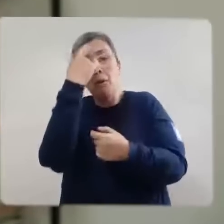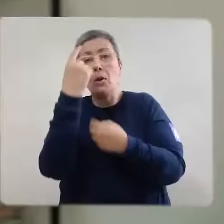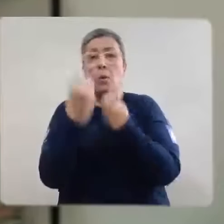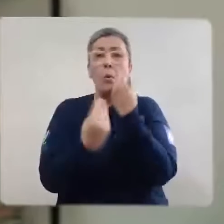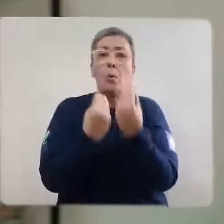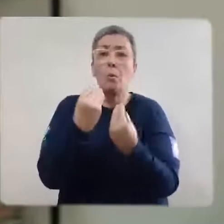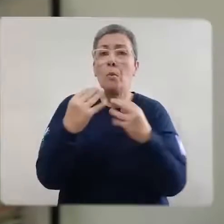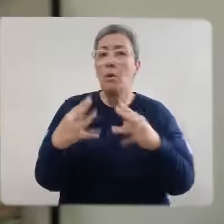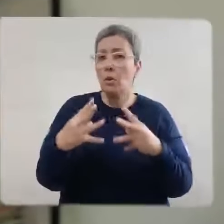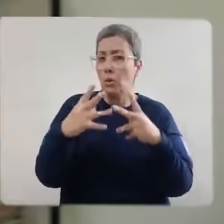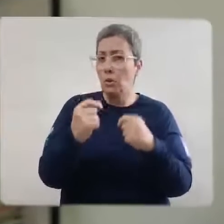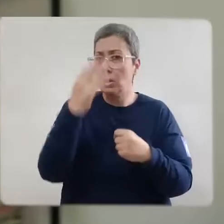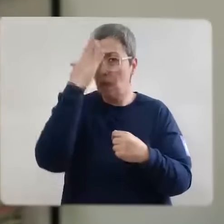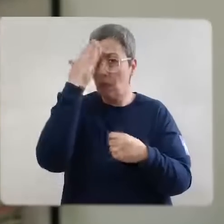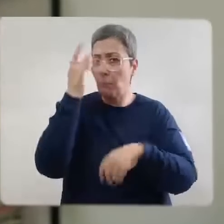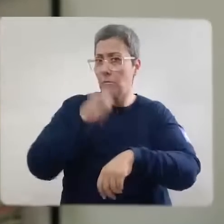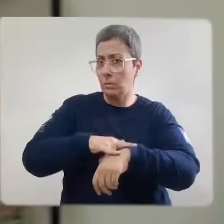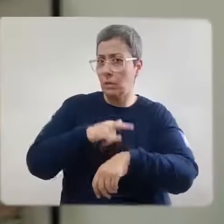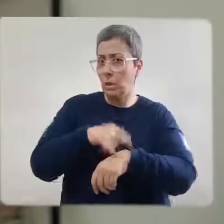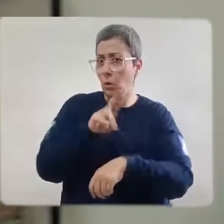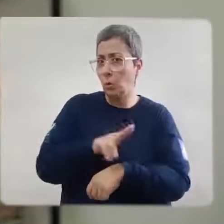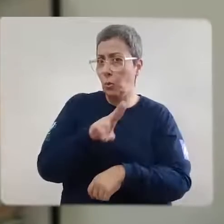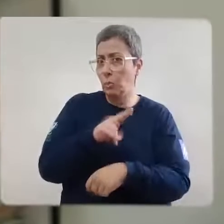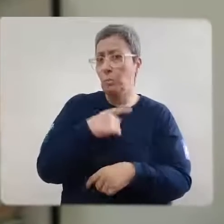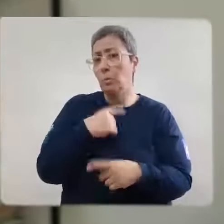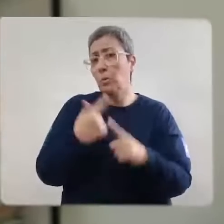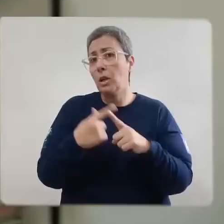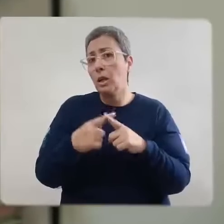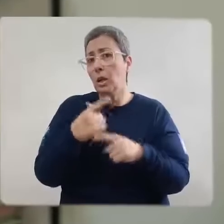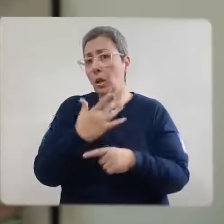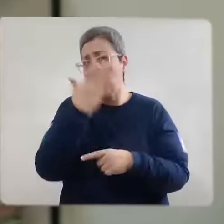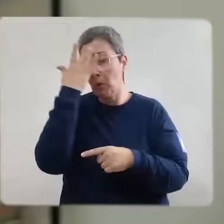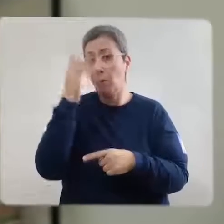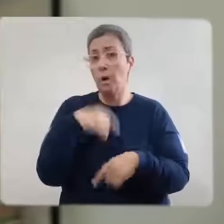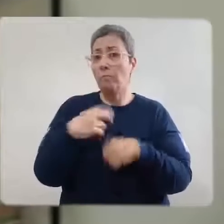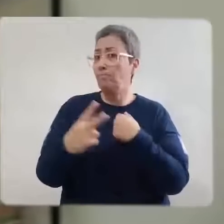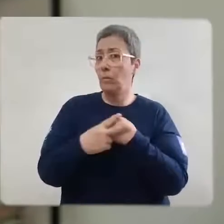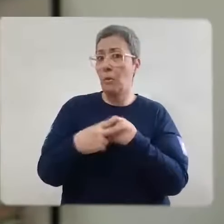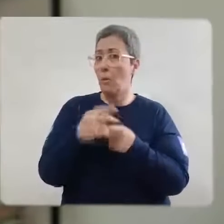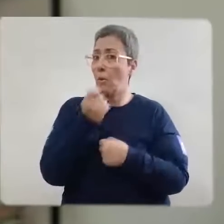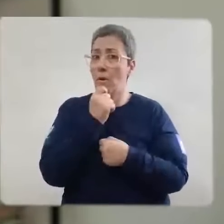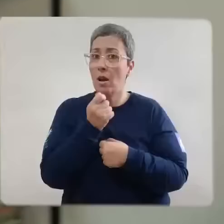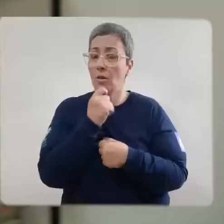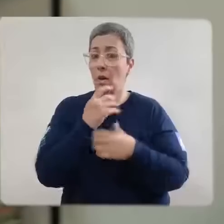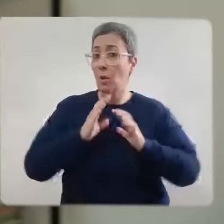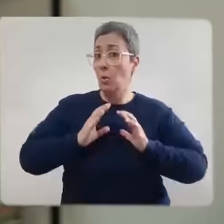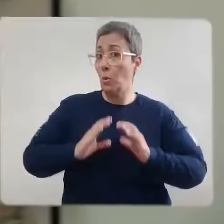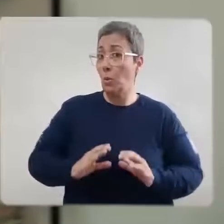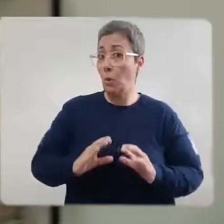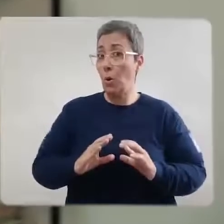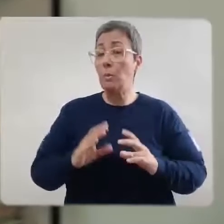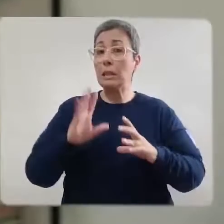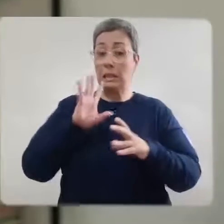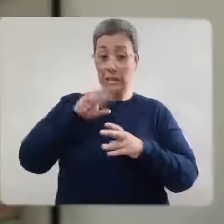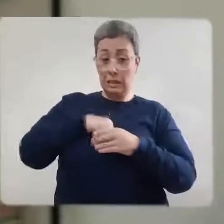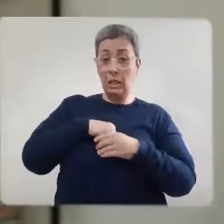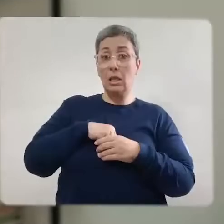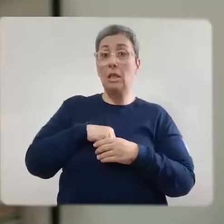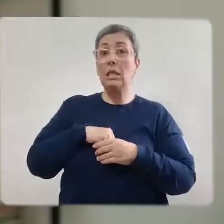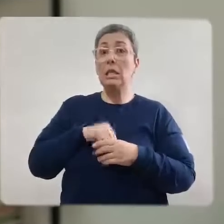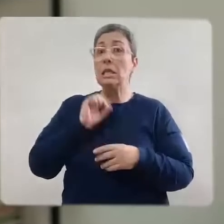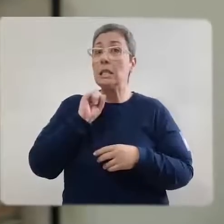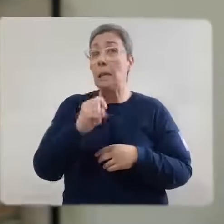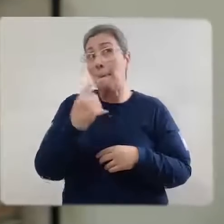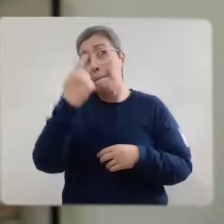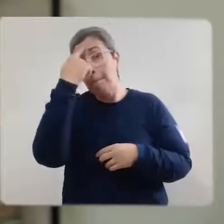pensar, será que todos sabem ir ao banheiro? Porque eu tenho uma criança que não é verbal e já tem esse comportamento instalado. Será